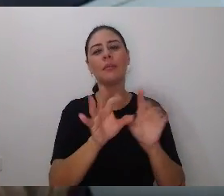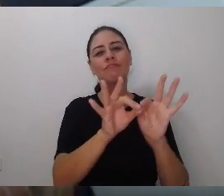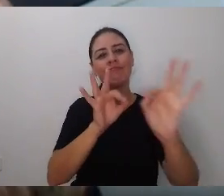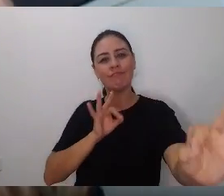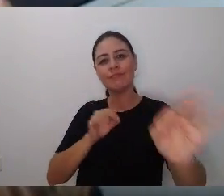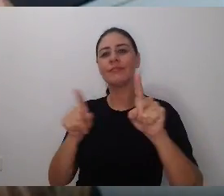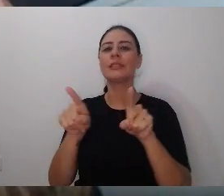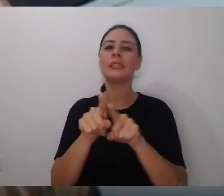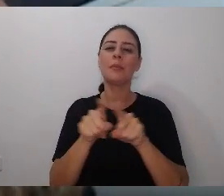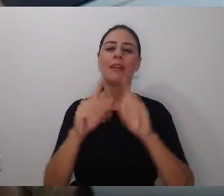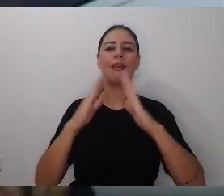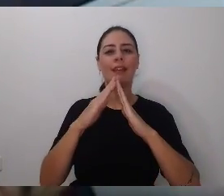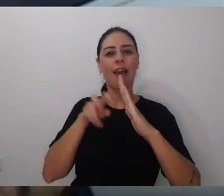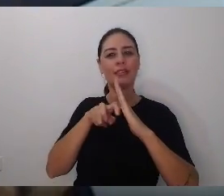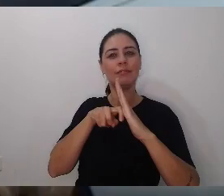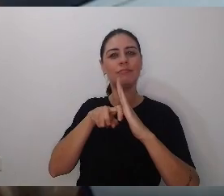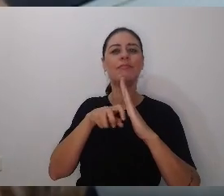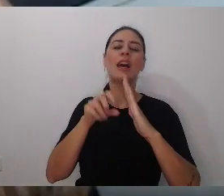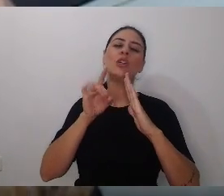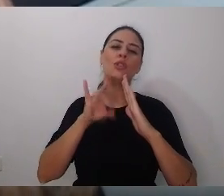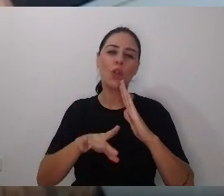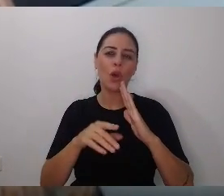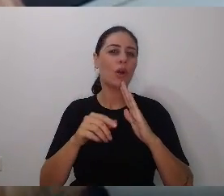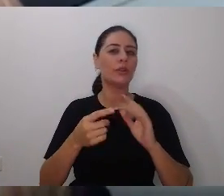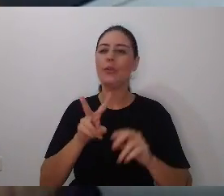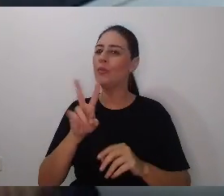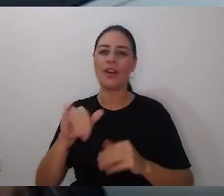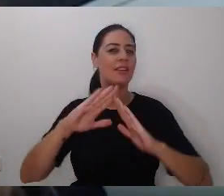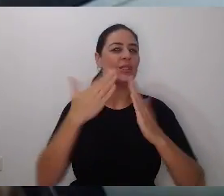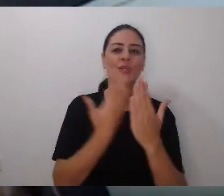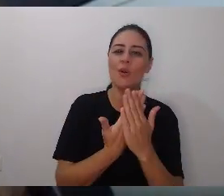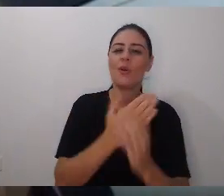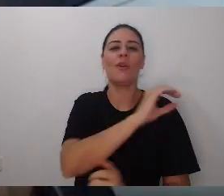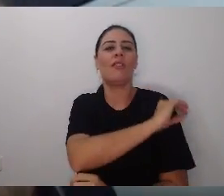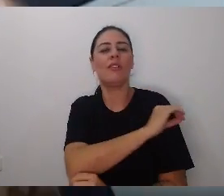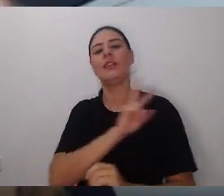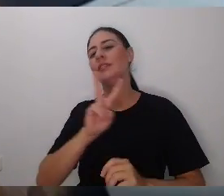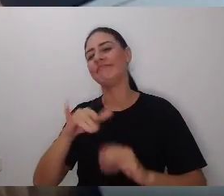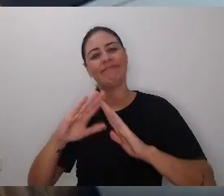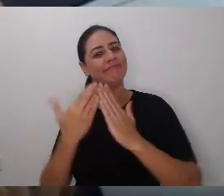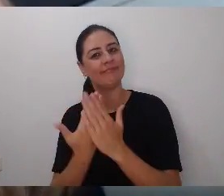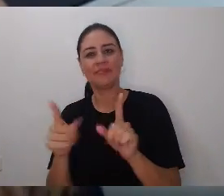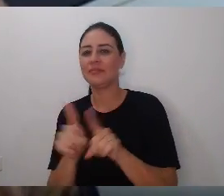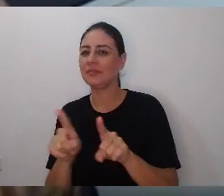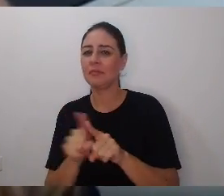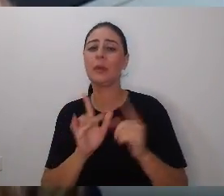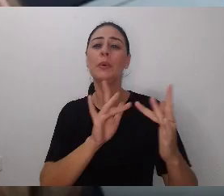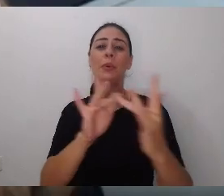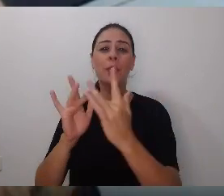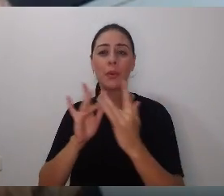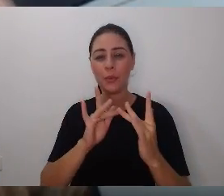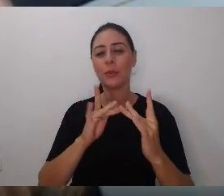por conta do distanciamento social, do isolamento, né, as crianças não estão indo para os CMEs, não estão indo para as